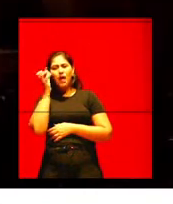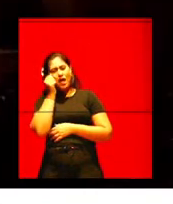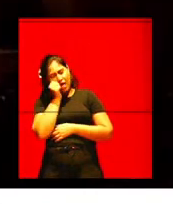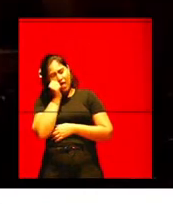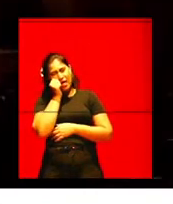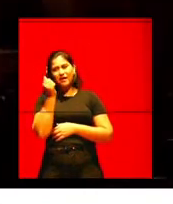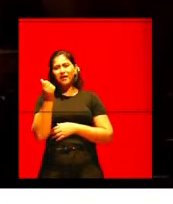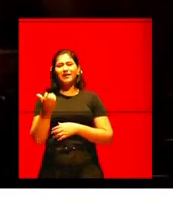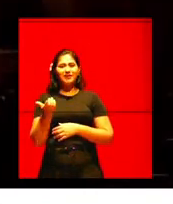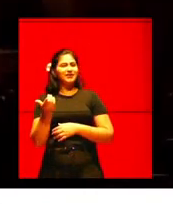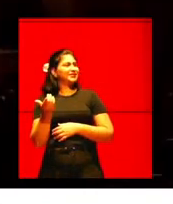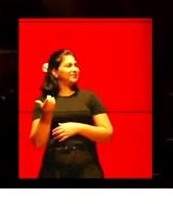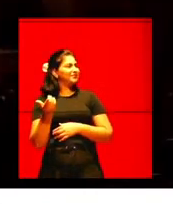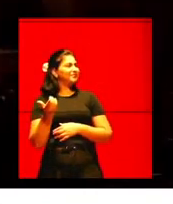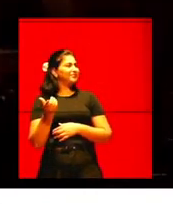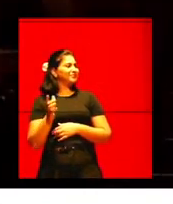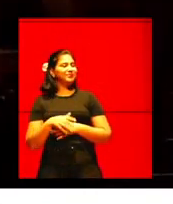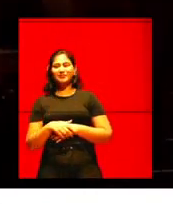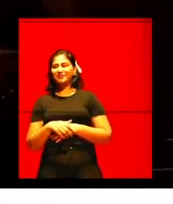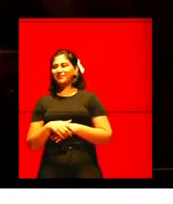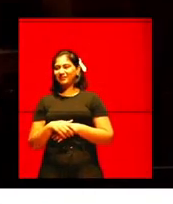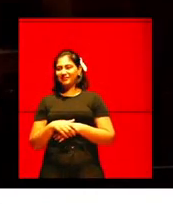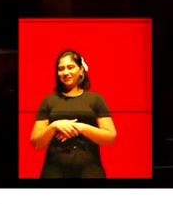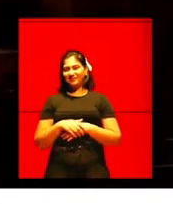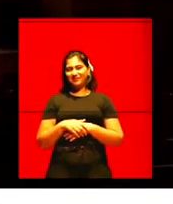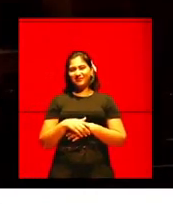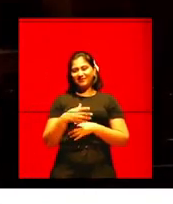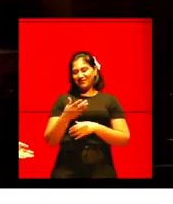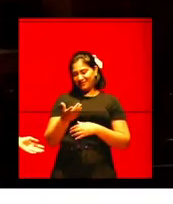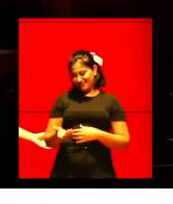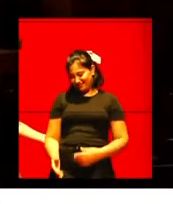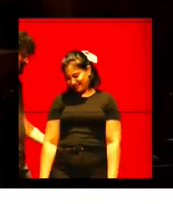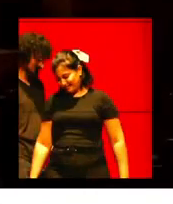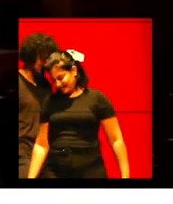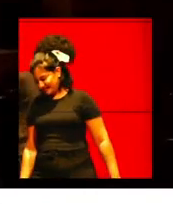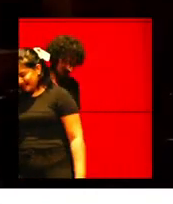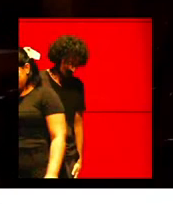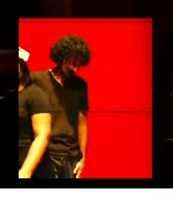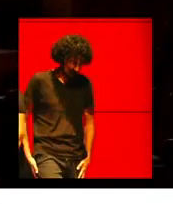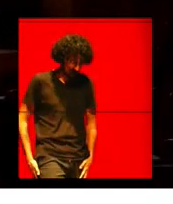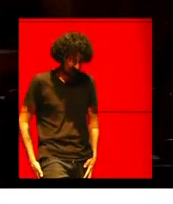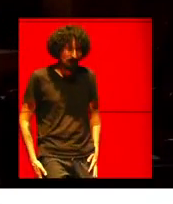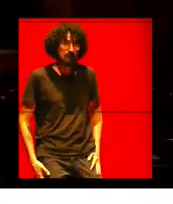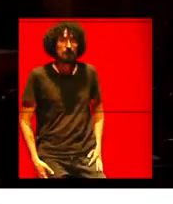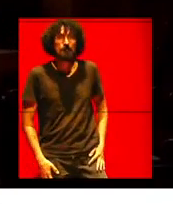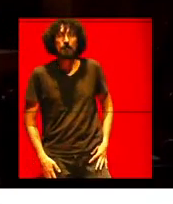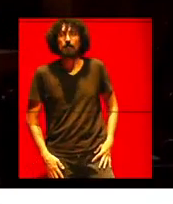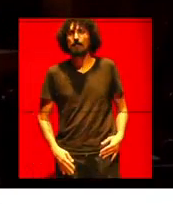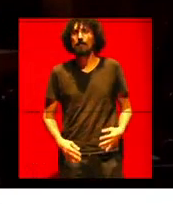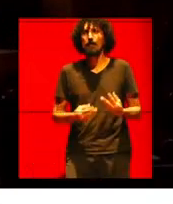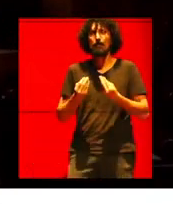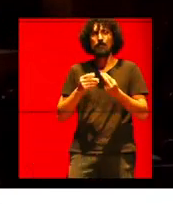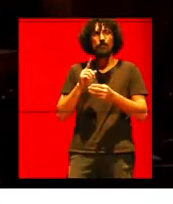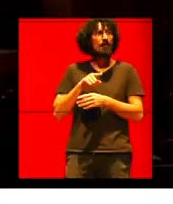Vai ver que você não sabe desse meme. O velho aqui sou eu, pô. Como é que é o lance lá? É...